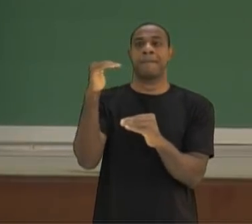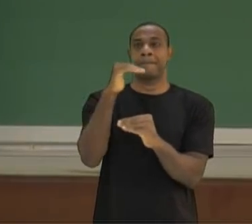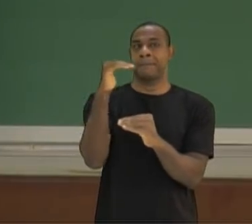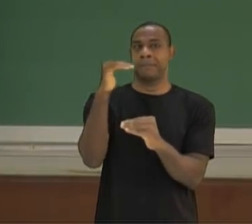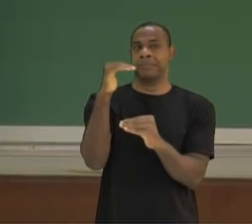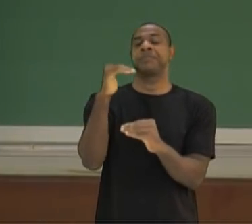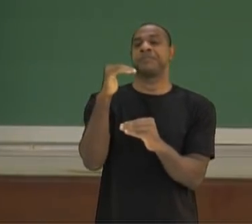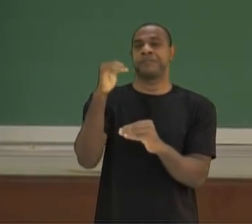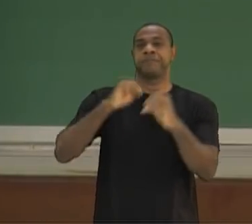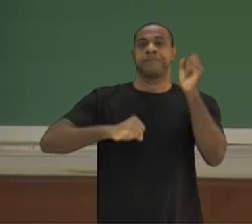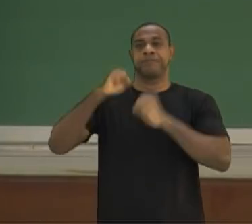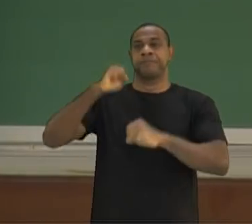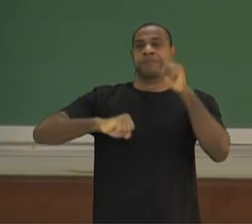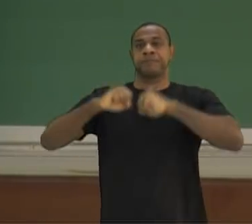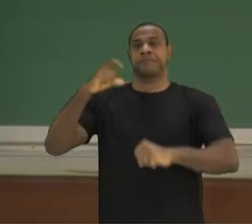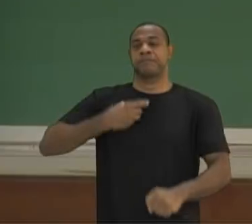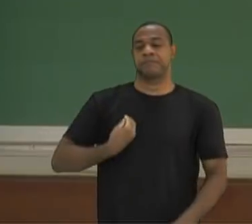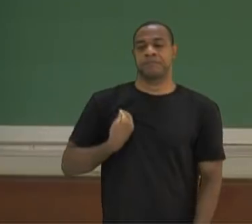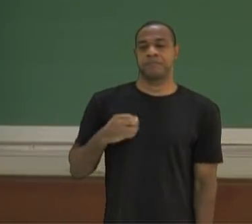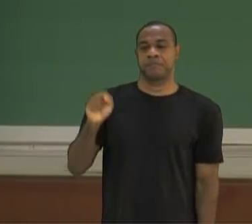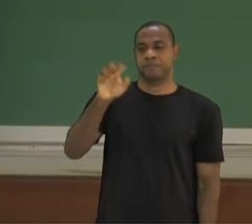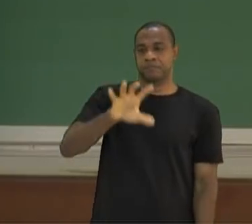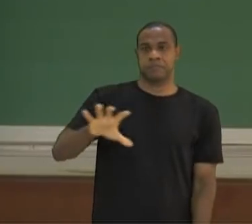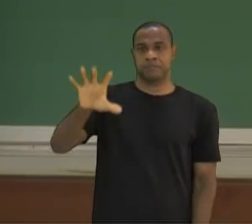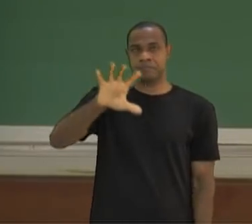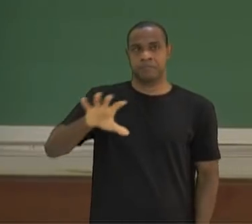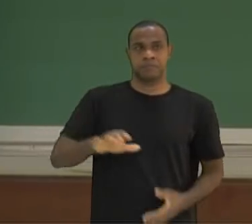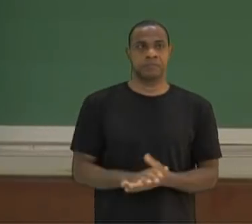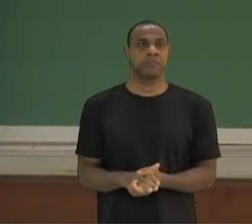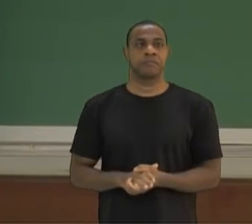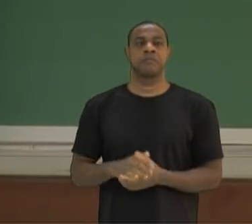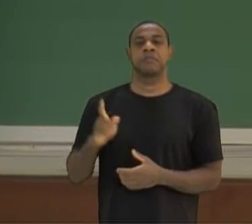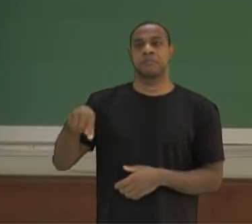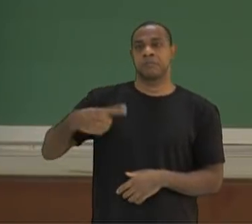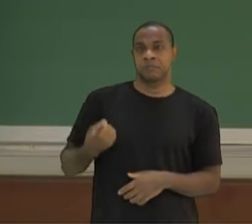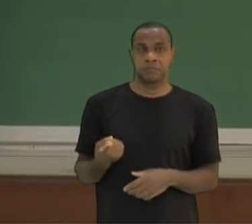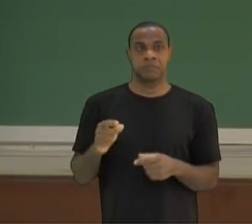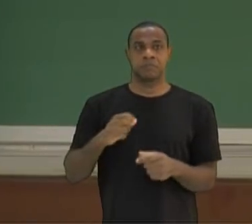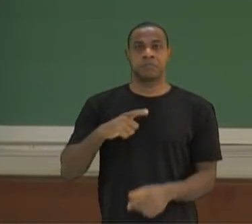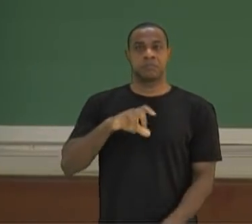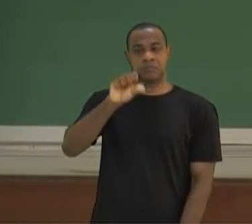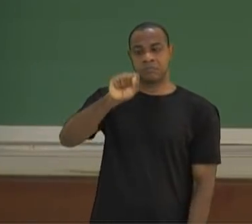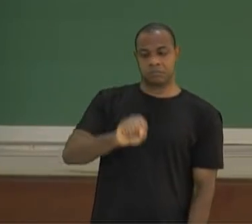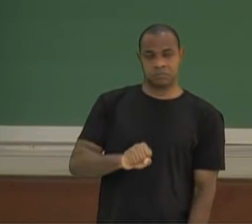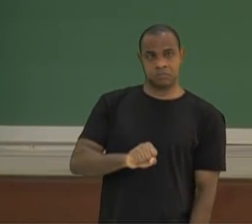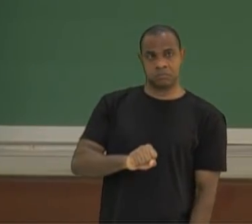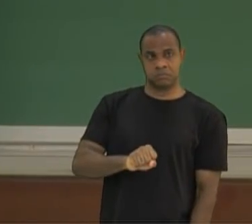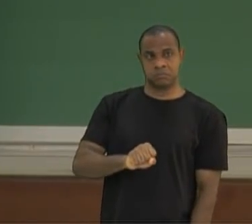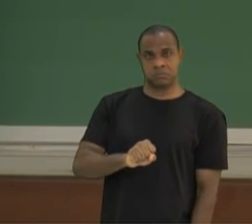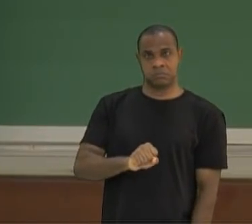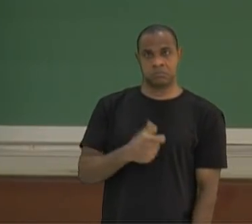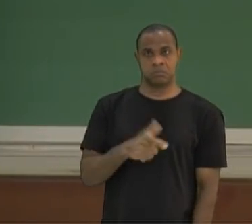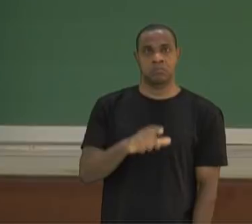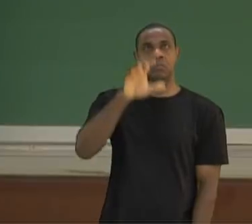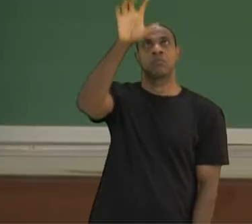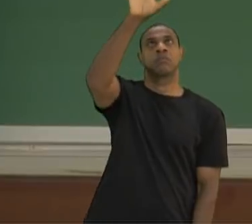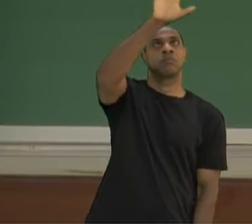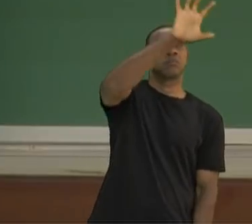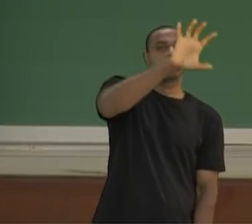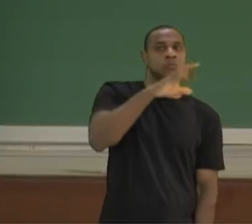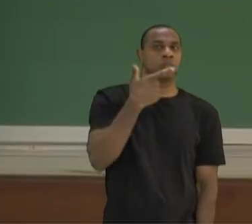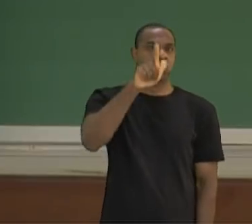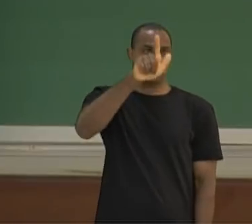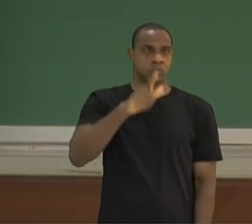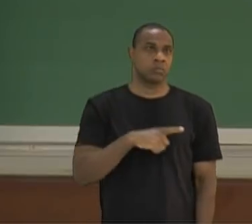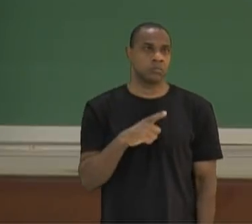das indústrias estão presentes no Sudeste. Depois, em segundo plano, a gente vai ter ali o Sul e as demais regiões. Mesmo